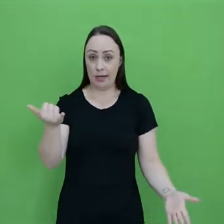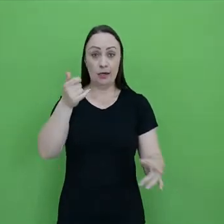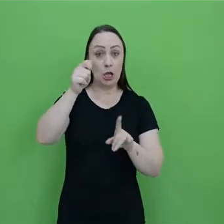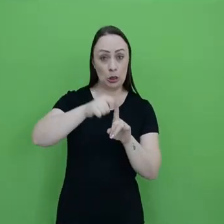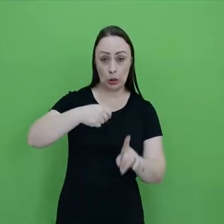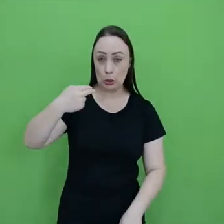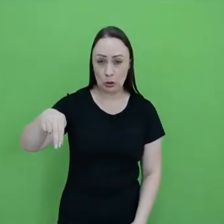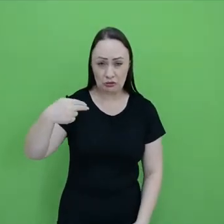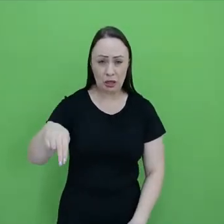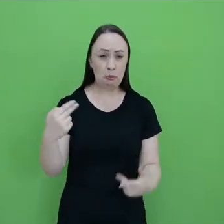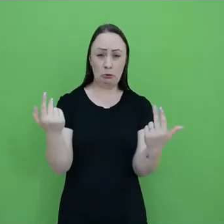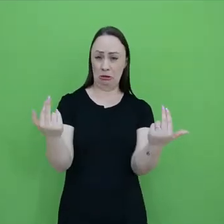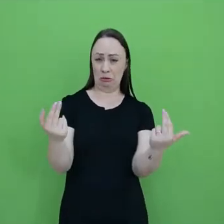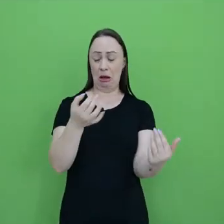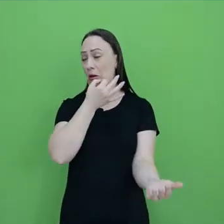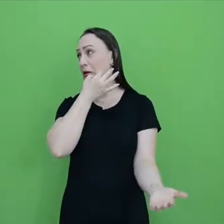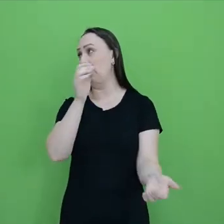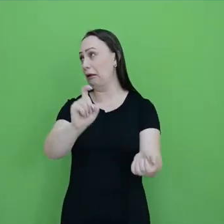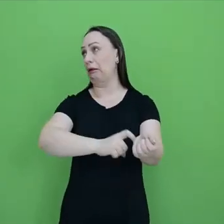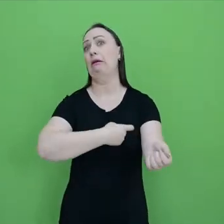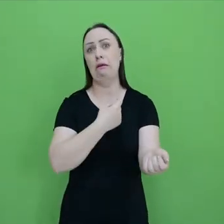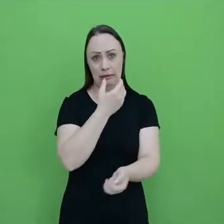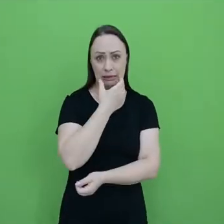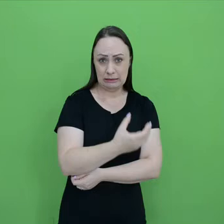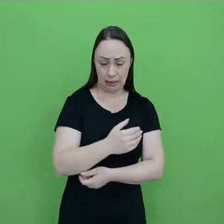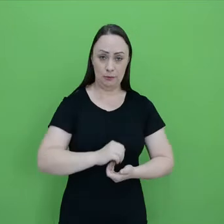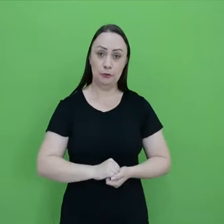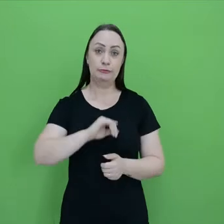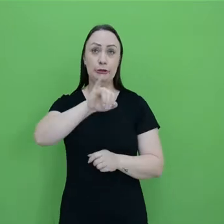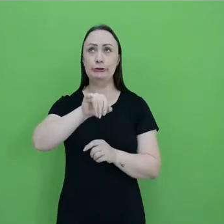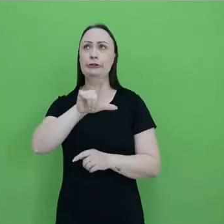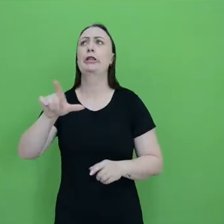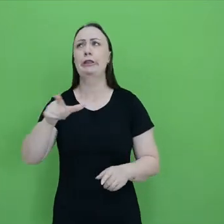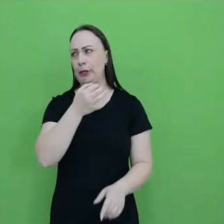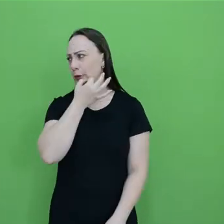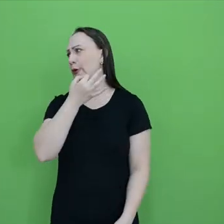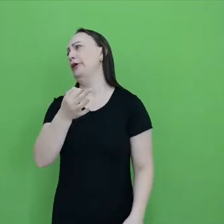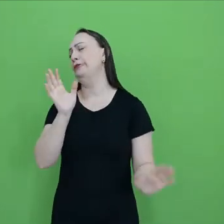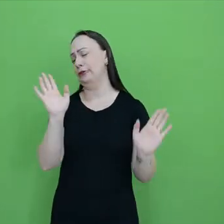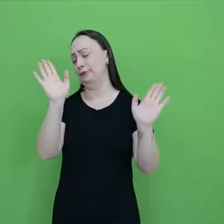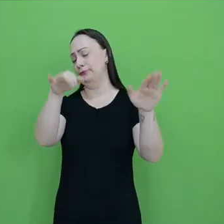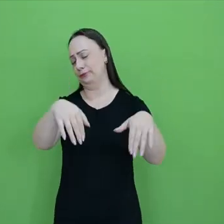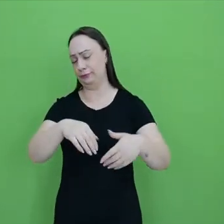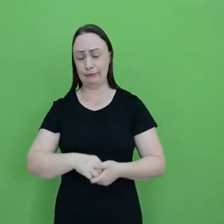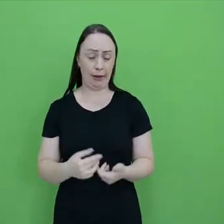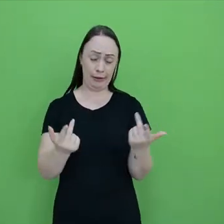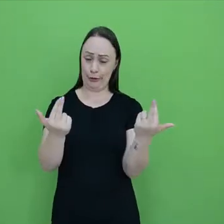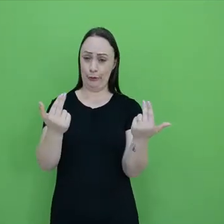cubro. Novembro é tão irritante quanto dezembro. E janeiro é tão